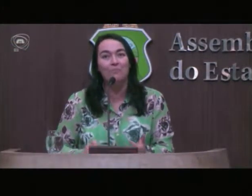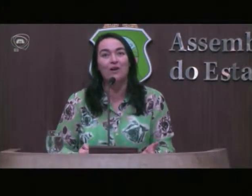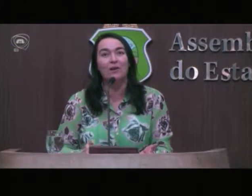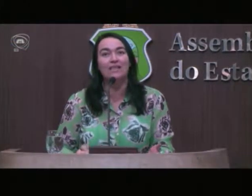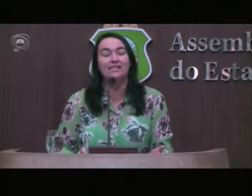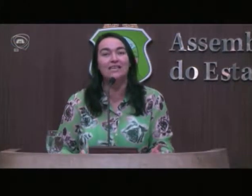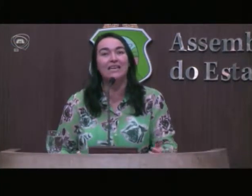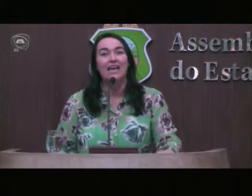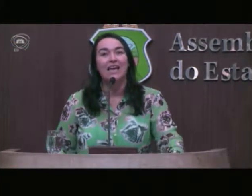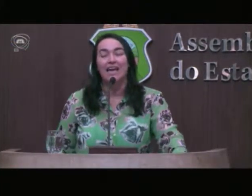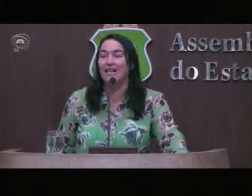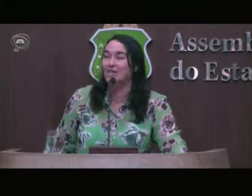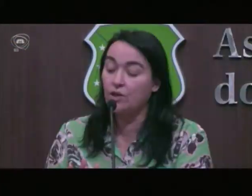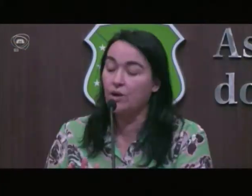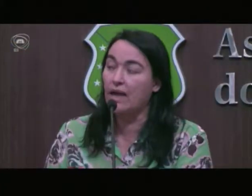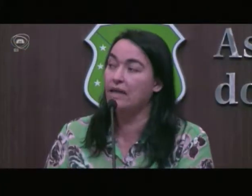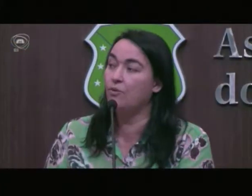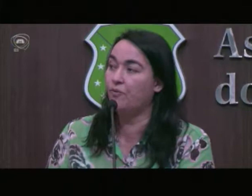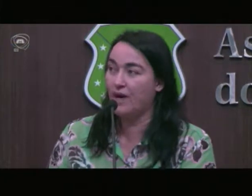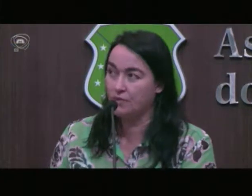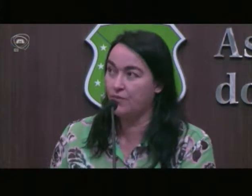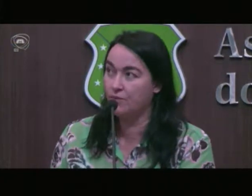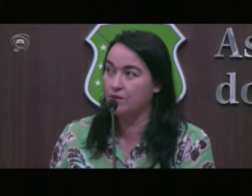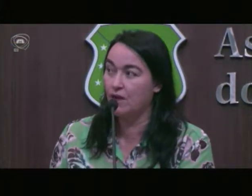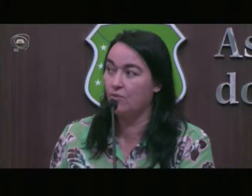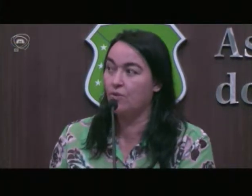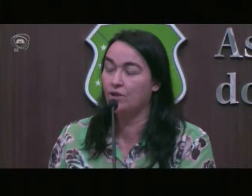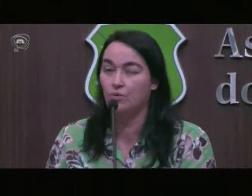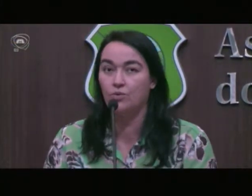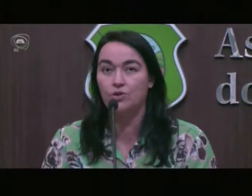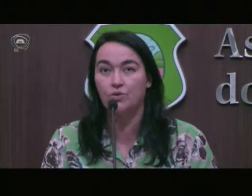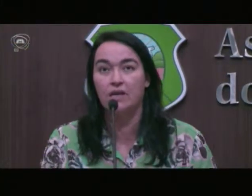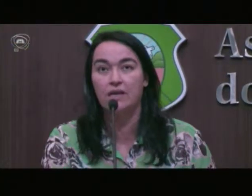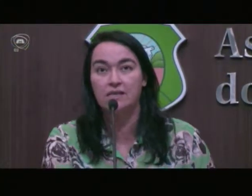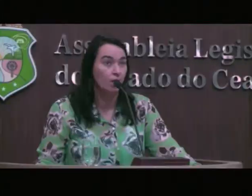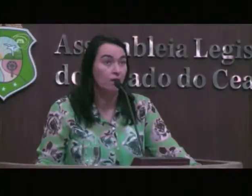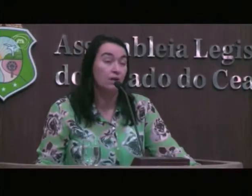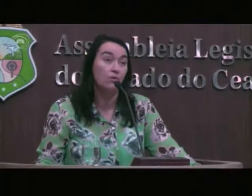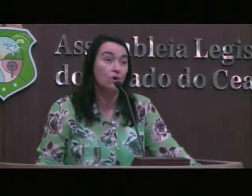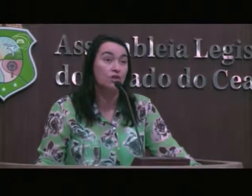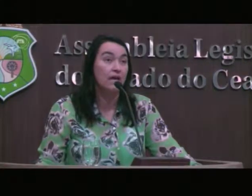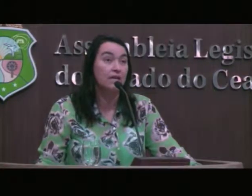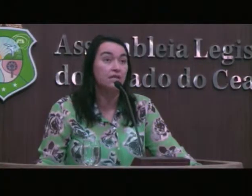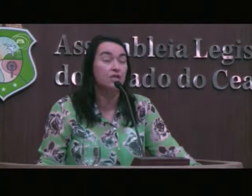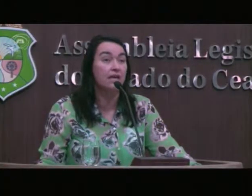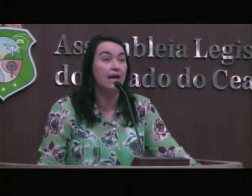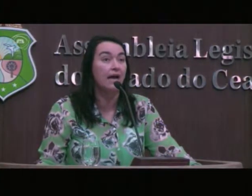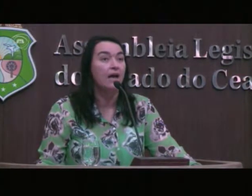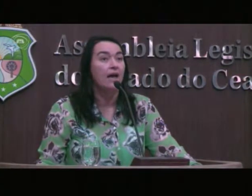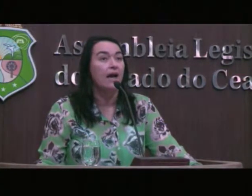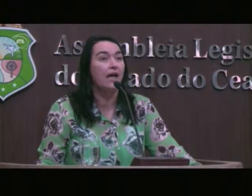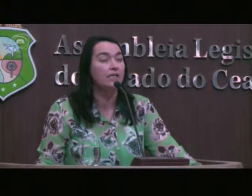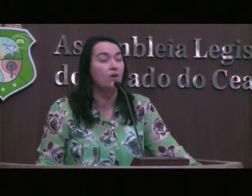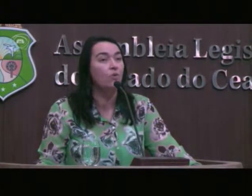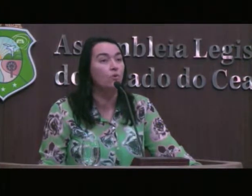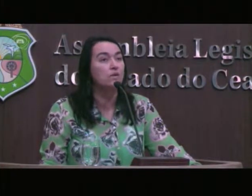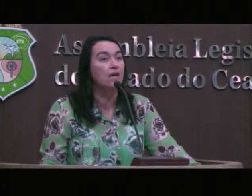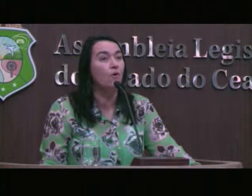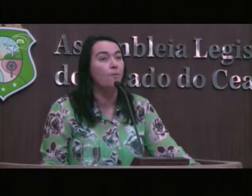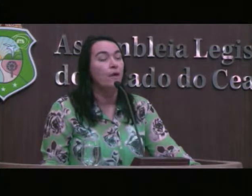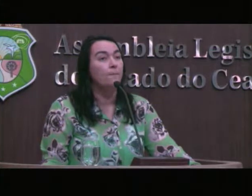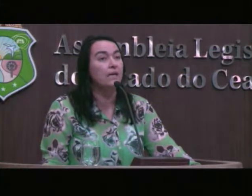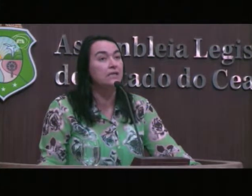ser correligionária de Michel Temer, defende que o presidente seja investigado. Mas a parlamentar criticou a Câmara